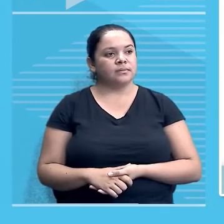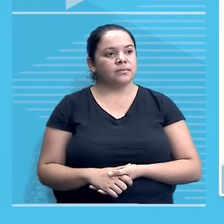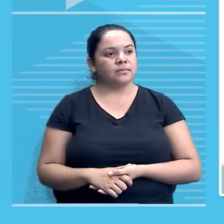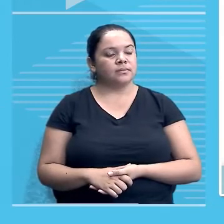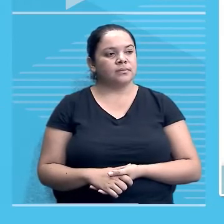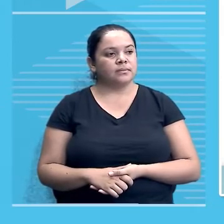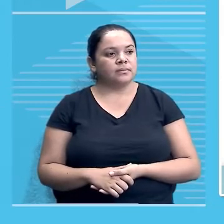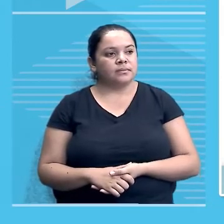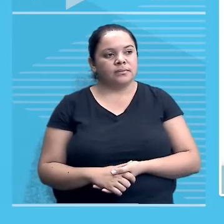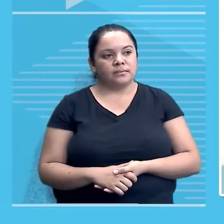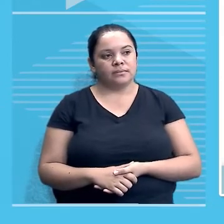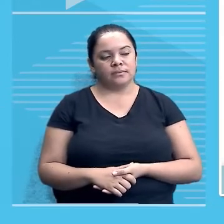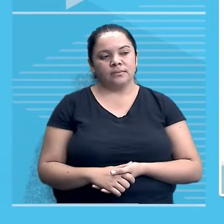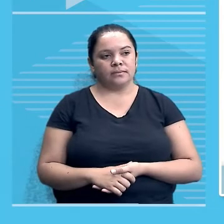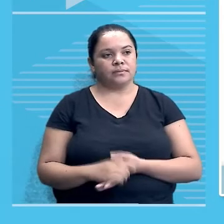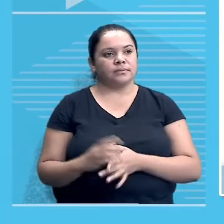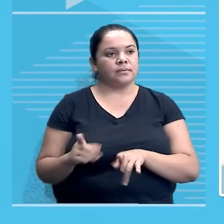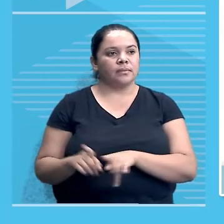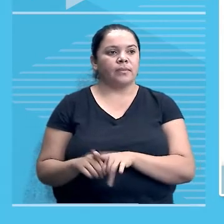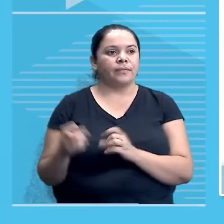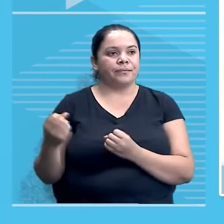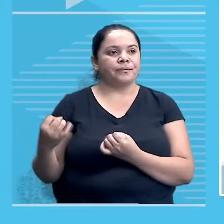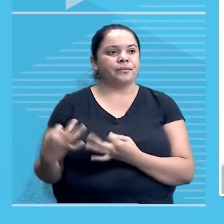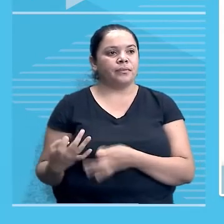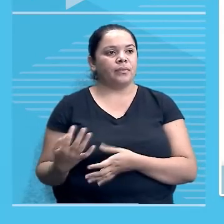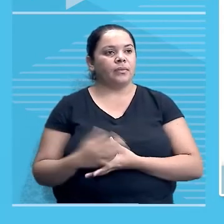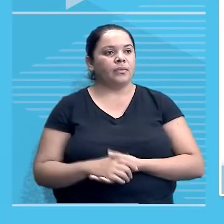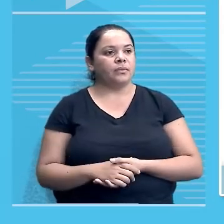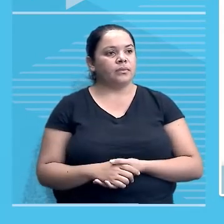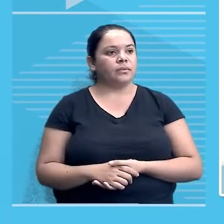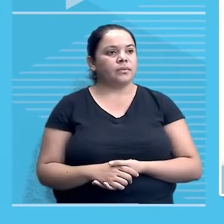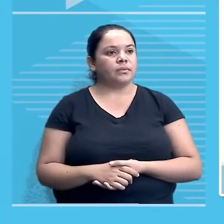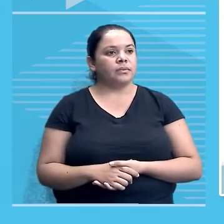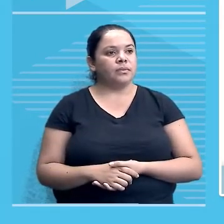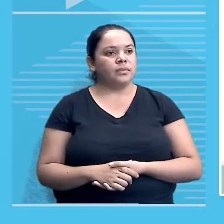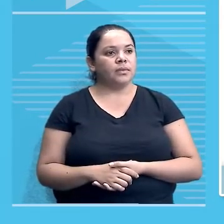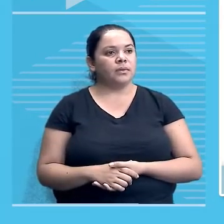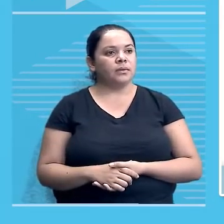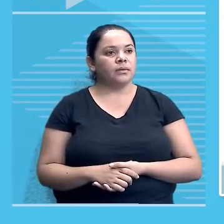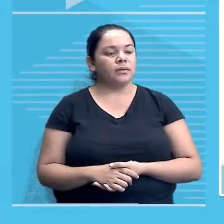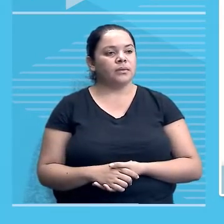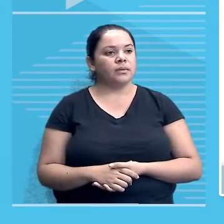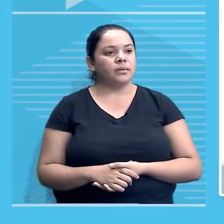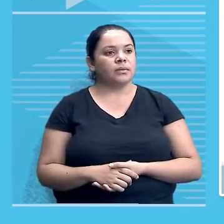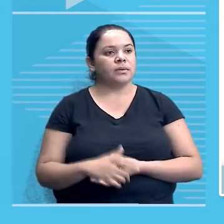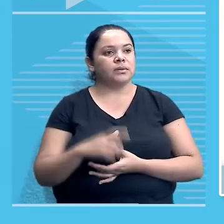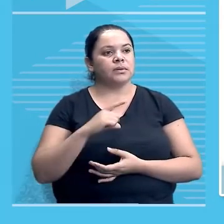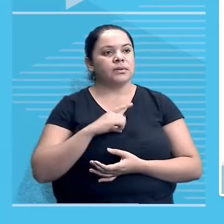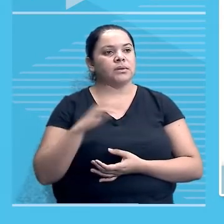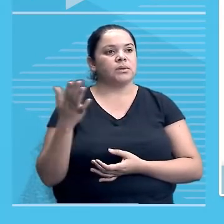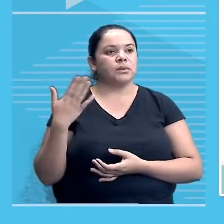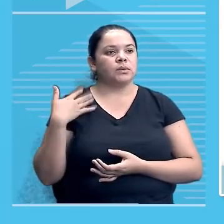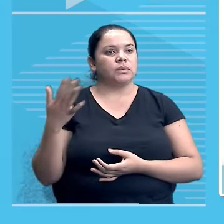Além disso, ela falou o seguinte: eu vou ter um fluxo de calor